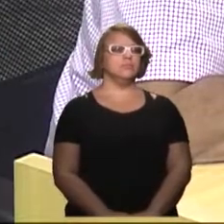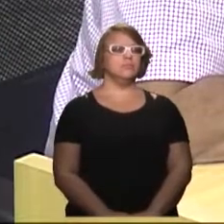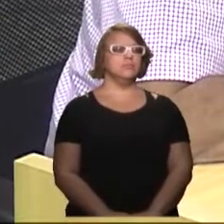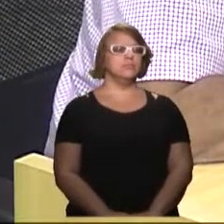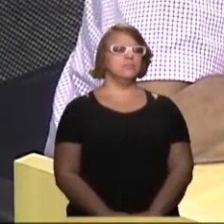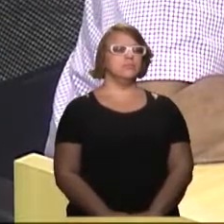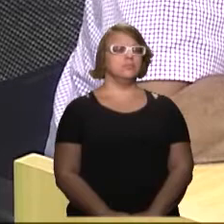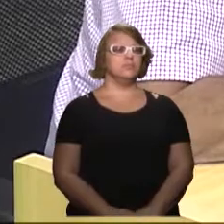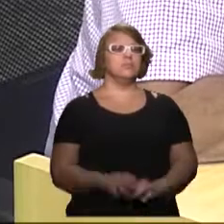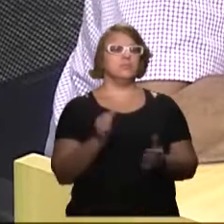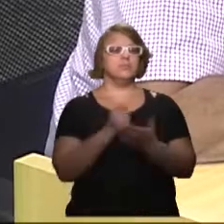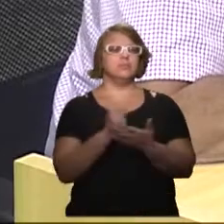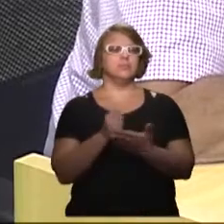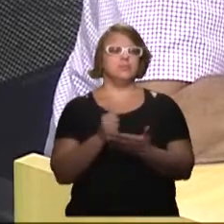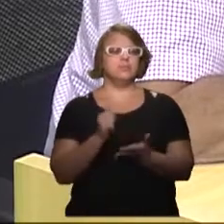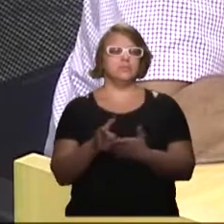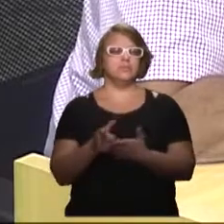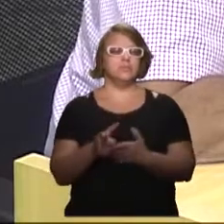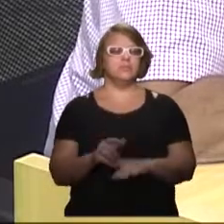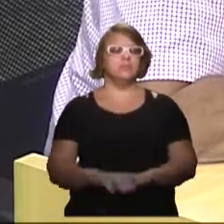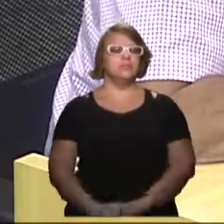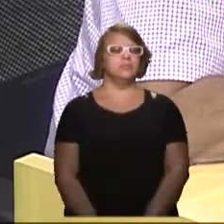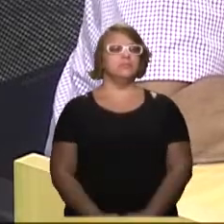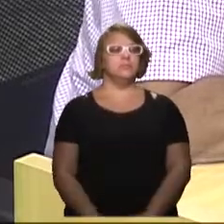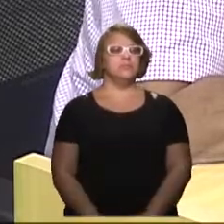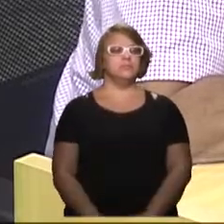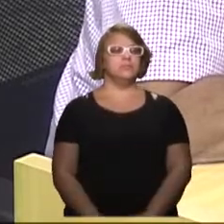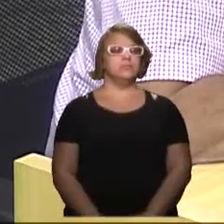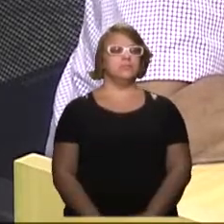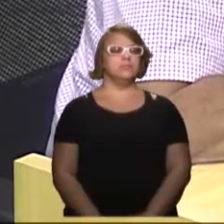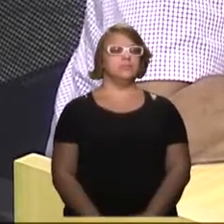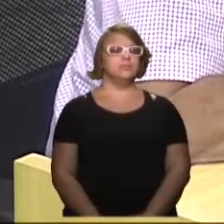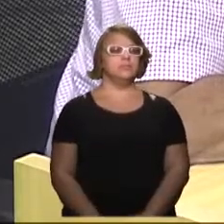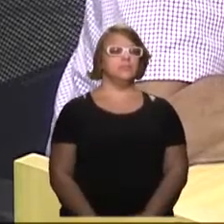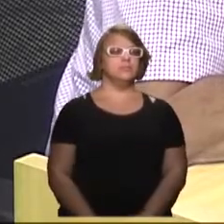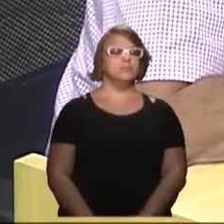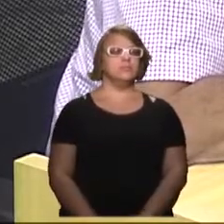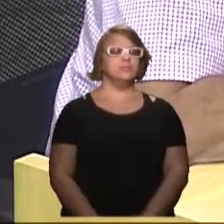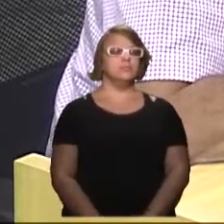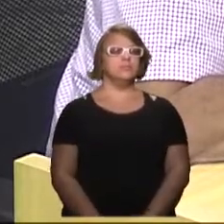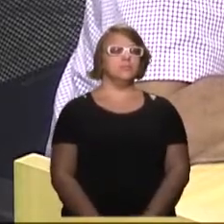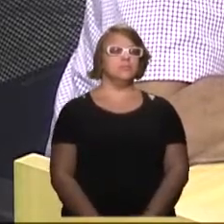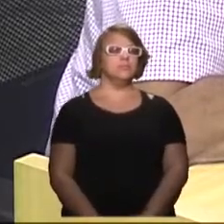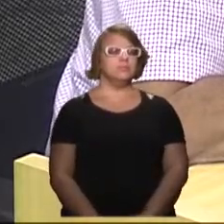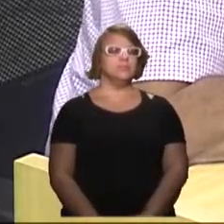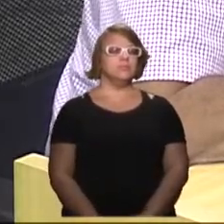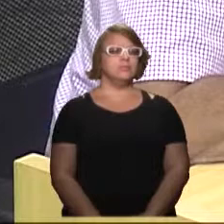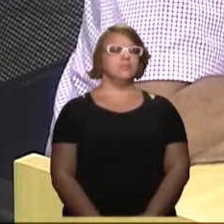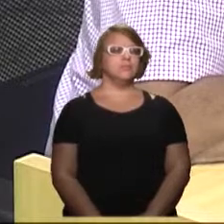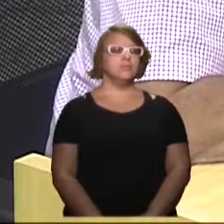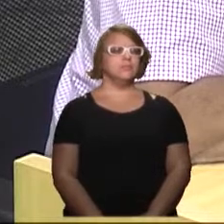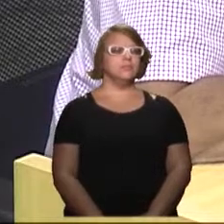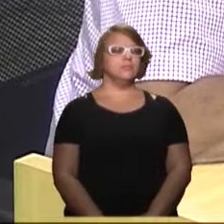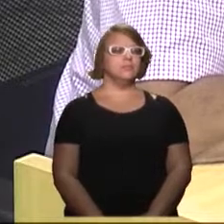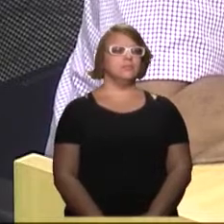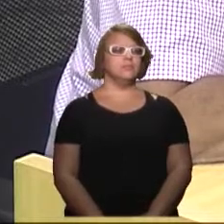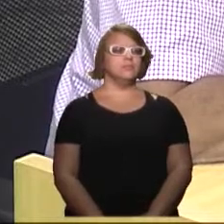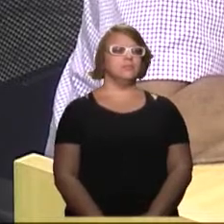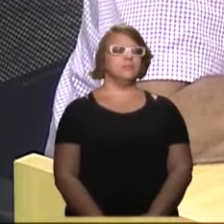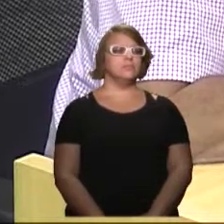ser obrigatoriamente o cara que tem uma comprovação de desemprego, tem como ter de graça. Isso aqui não